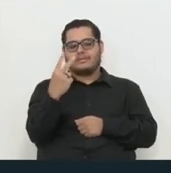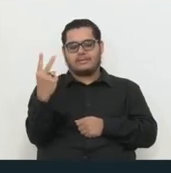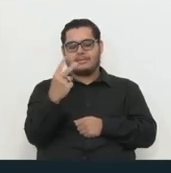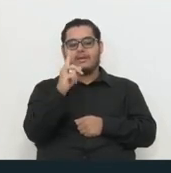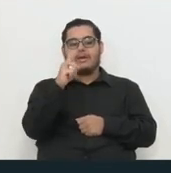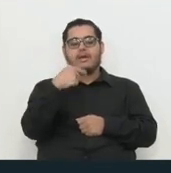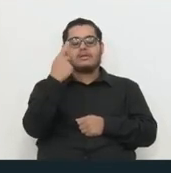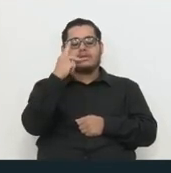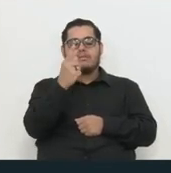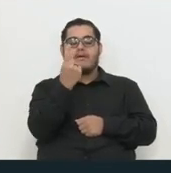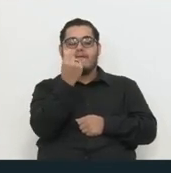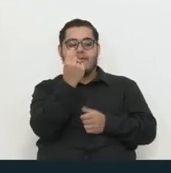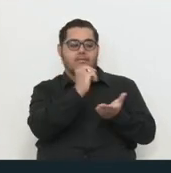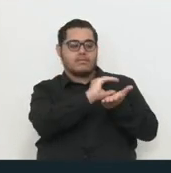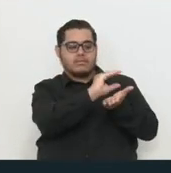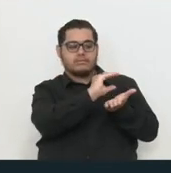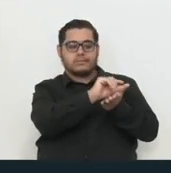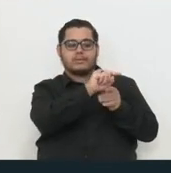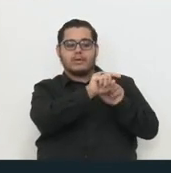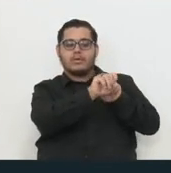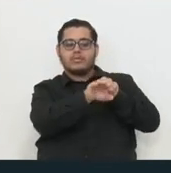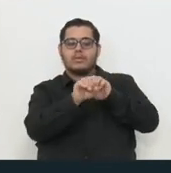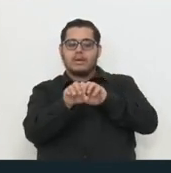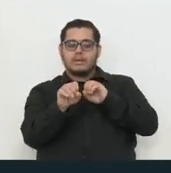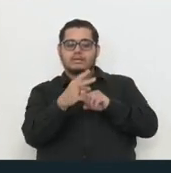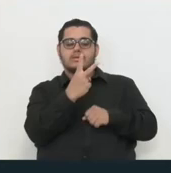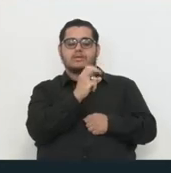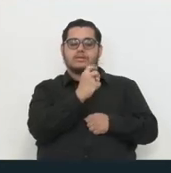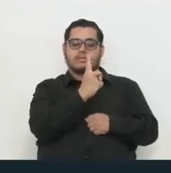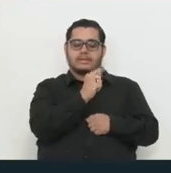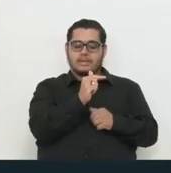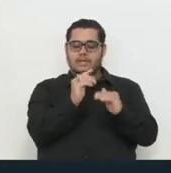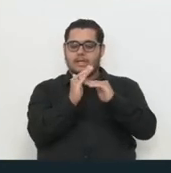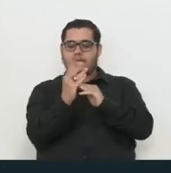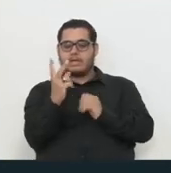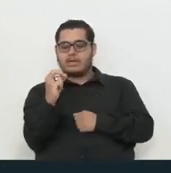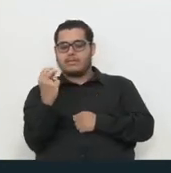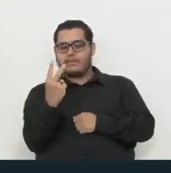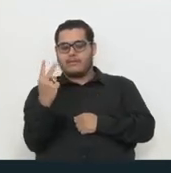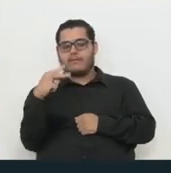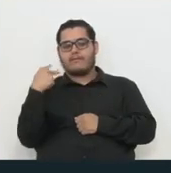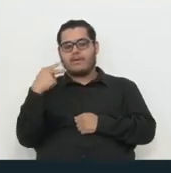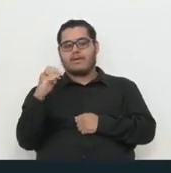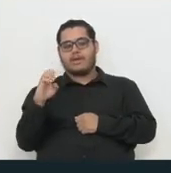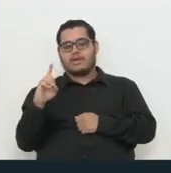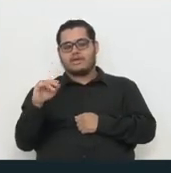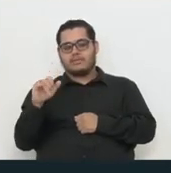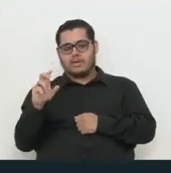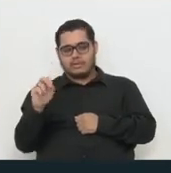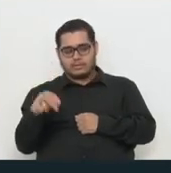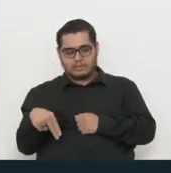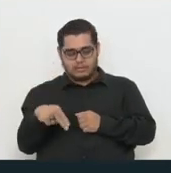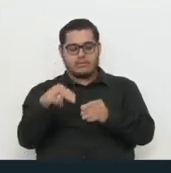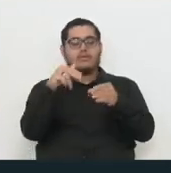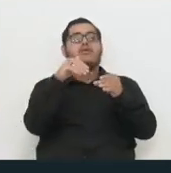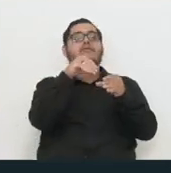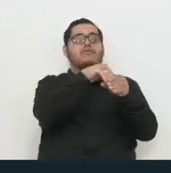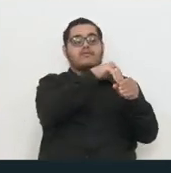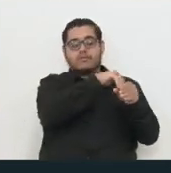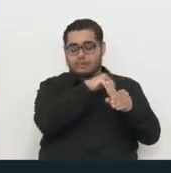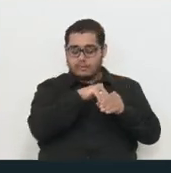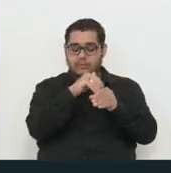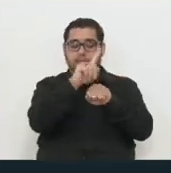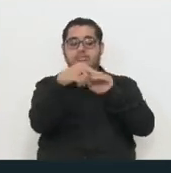Municipal nos exercícios de 2017 a 2022 autoverador de Souza em discussão encerrada a discussão em votação os vereadores